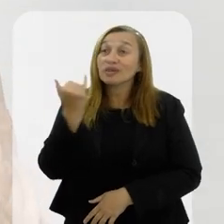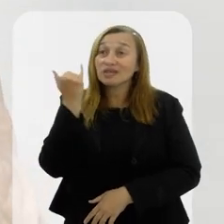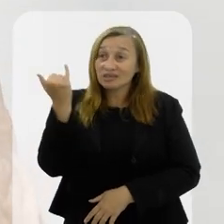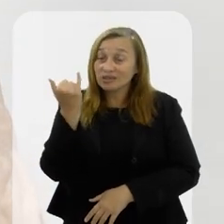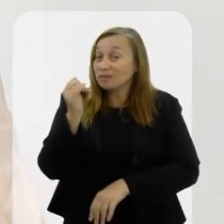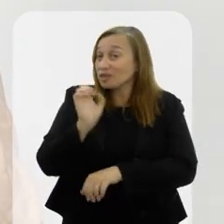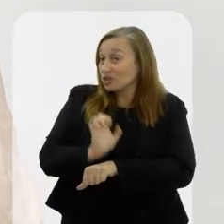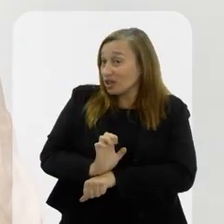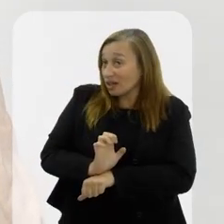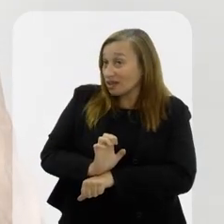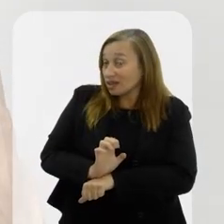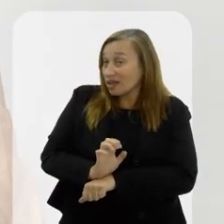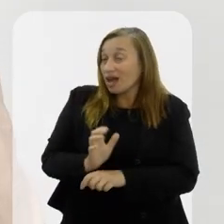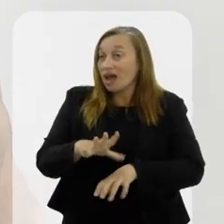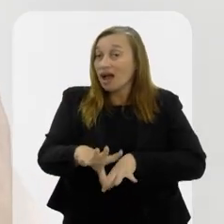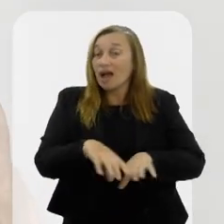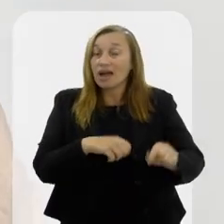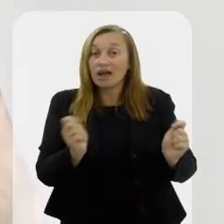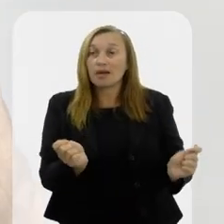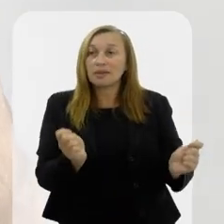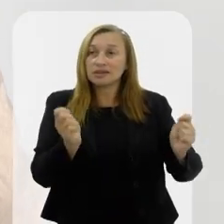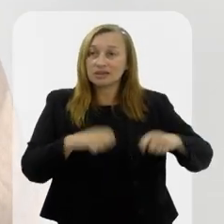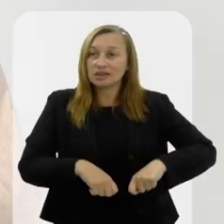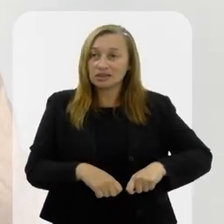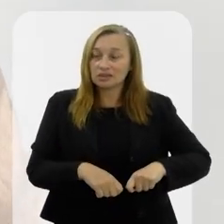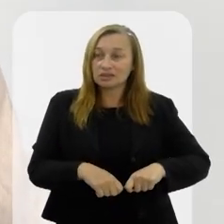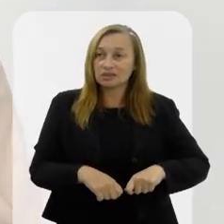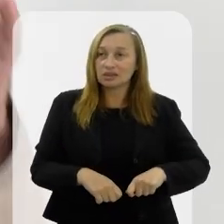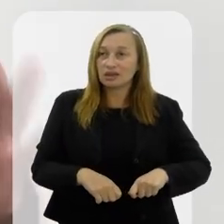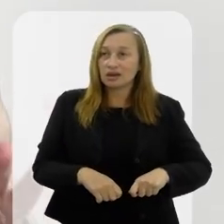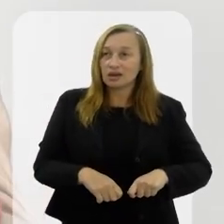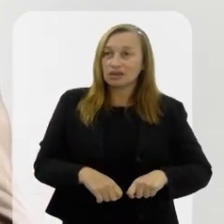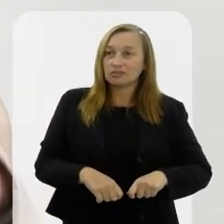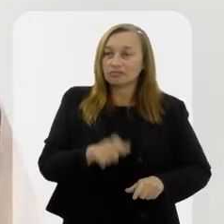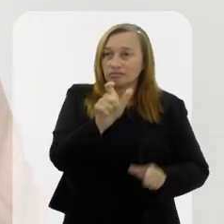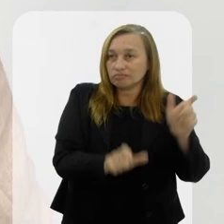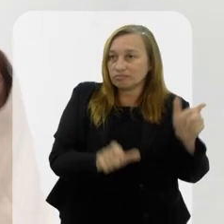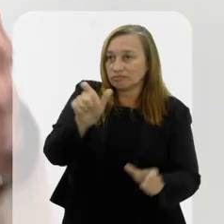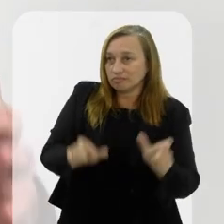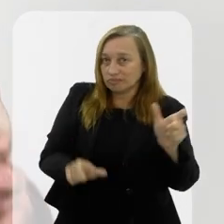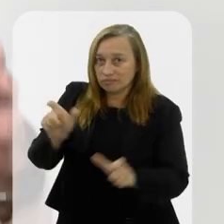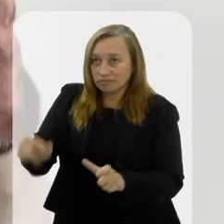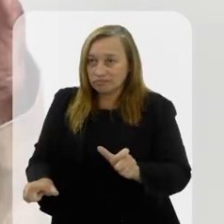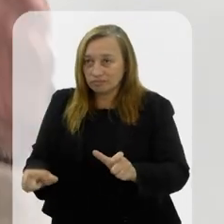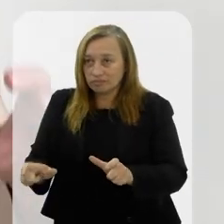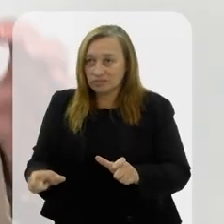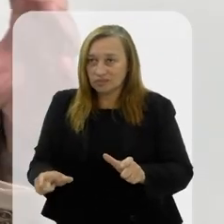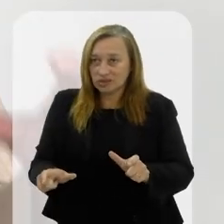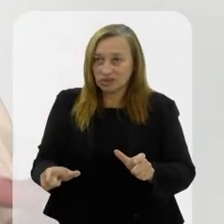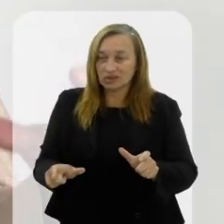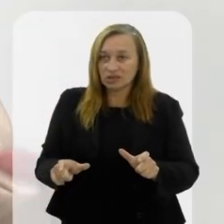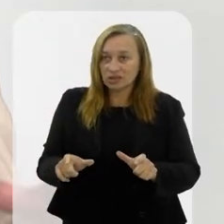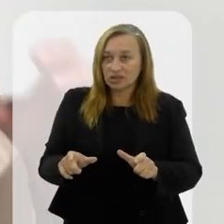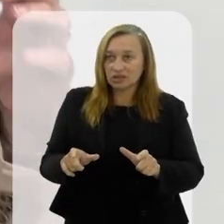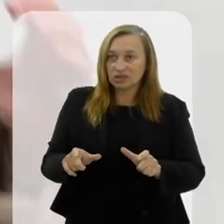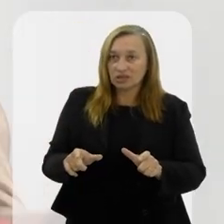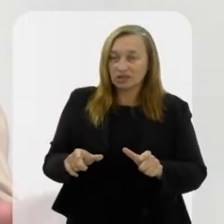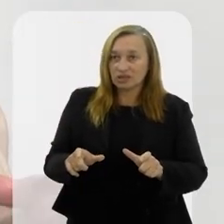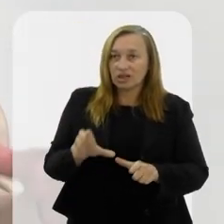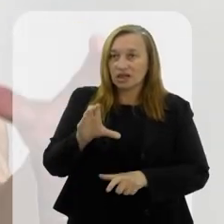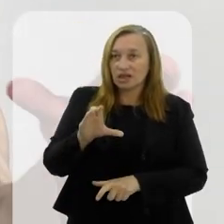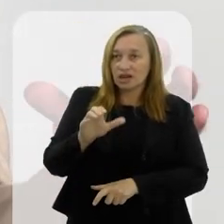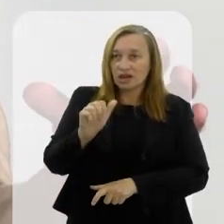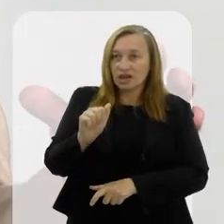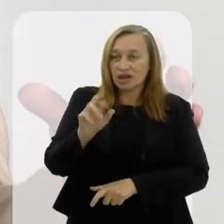acho vital para esse Estado, que é a capacitação das pessoas que atuam em cargo de